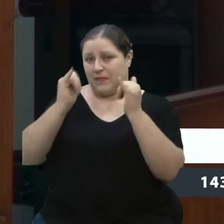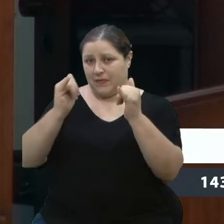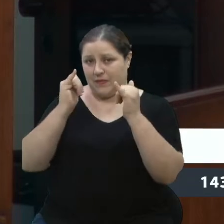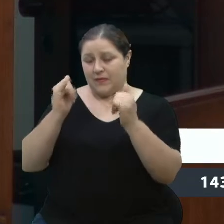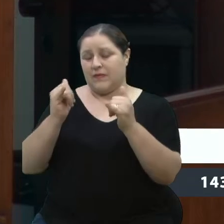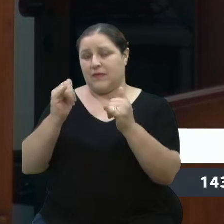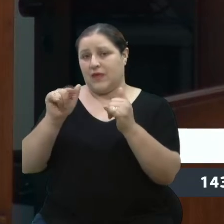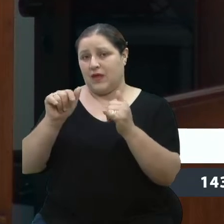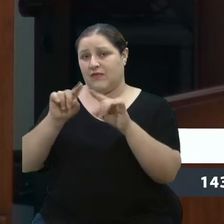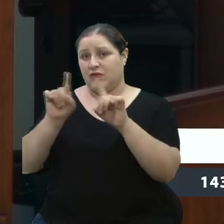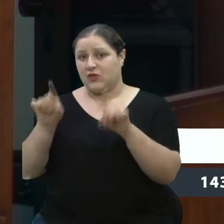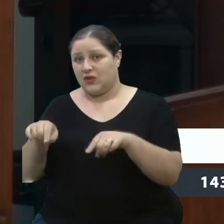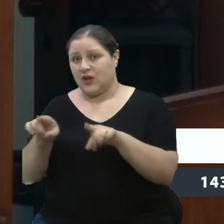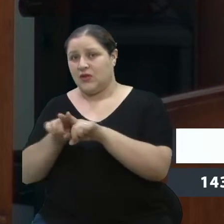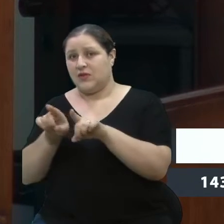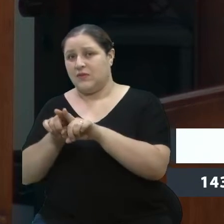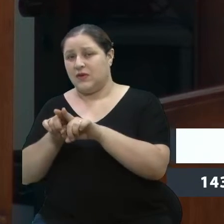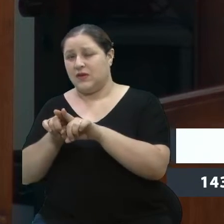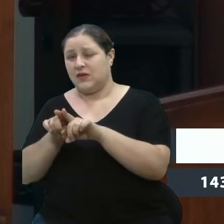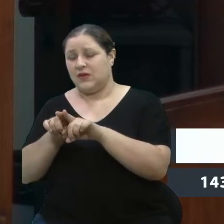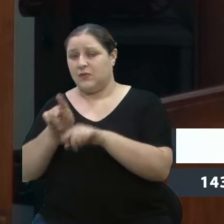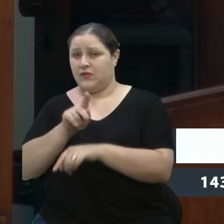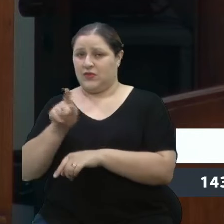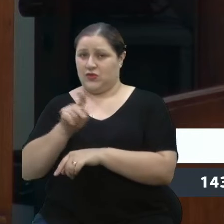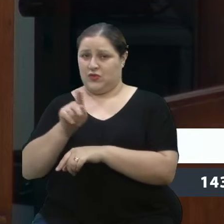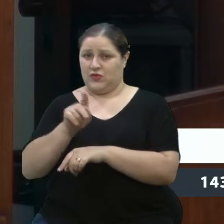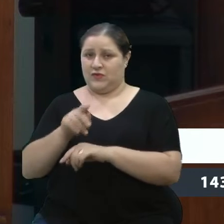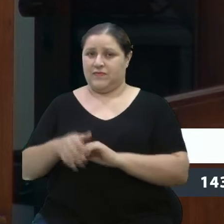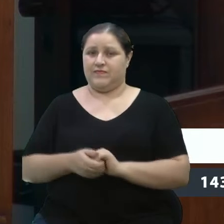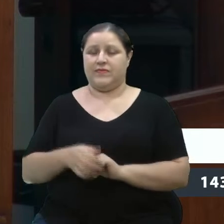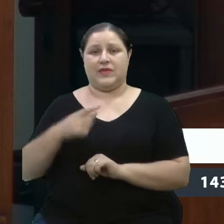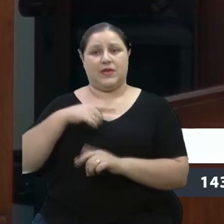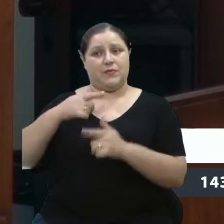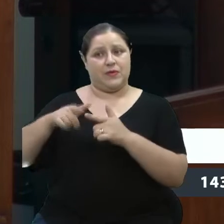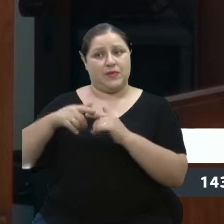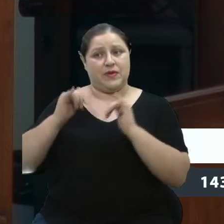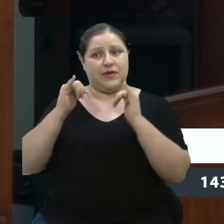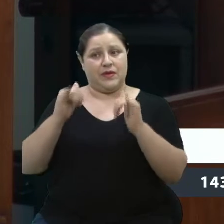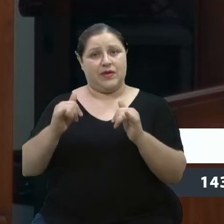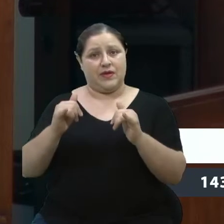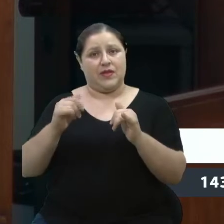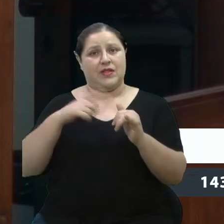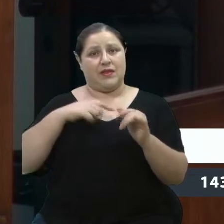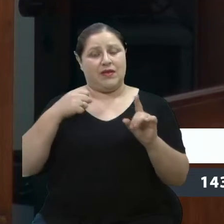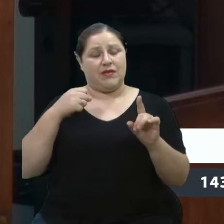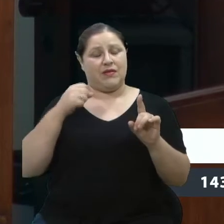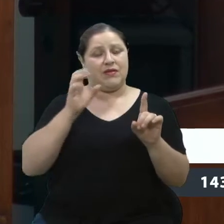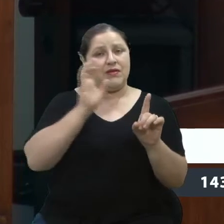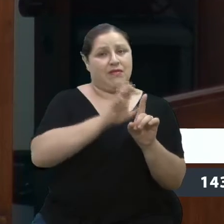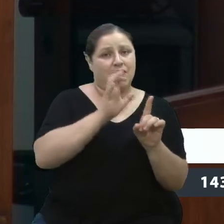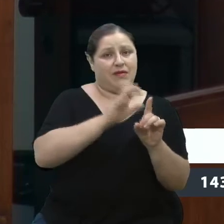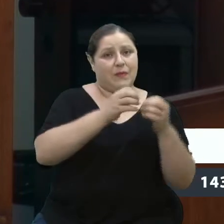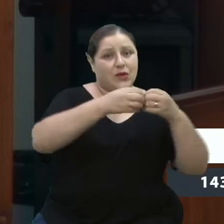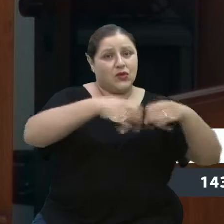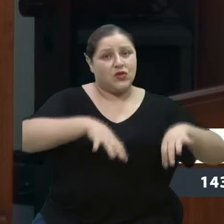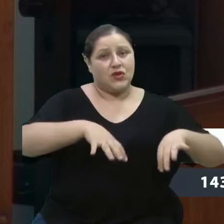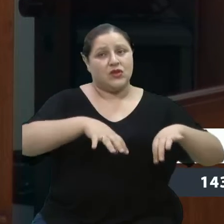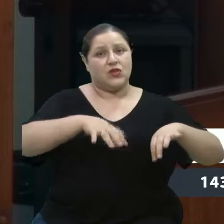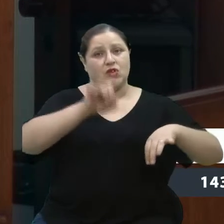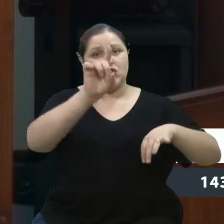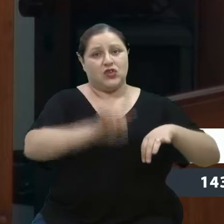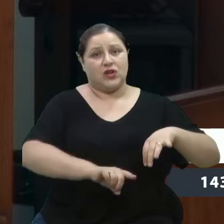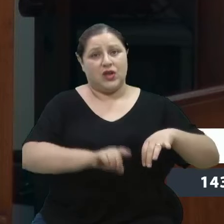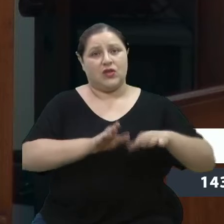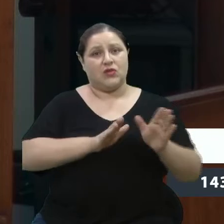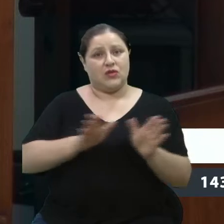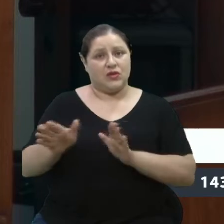e não vê muitas melhoras no transporte público. Esses problemas afetam o direito à cidade, afetam diretamente todas as mulheres que estão aqui na